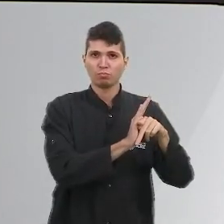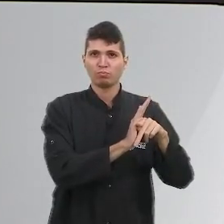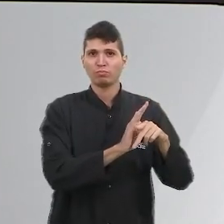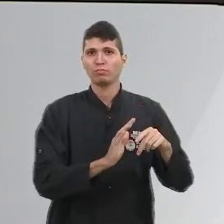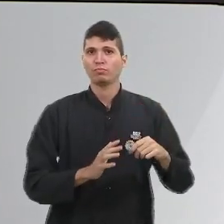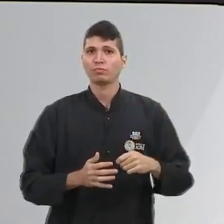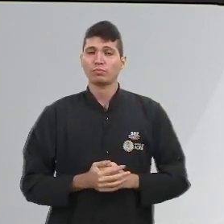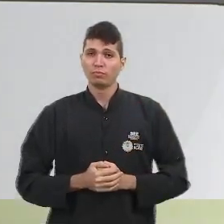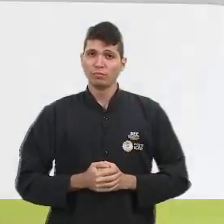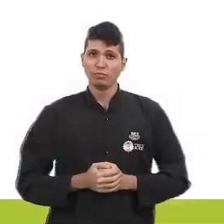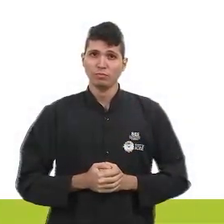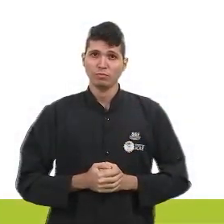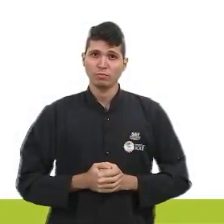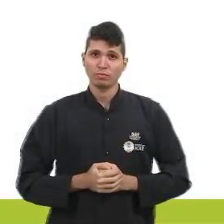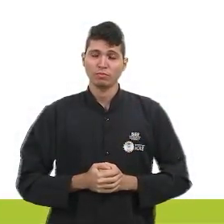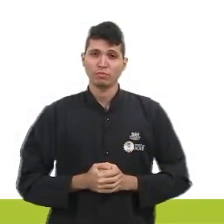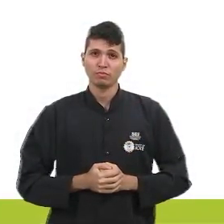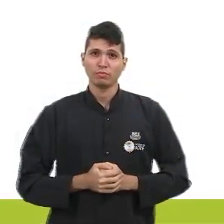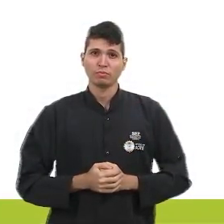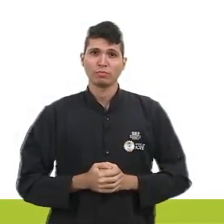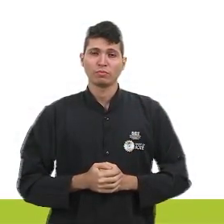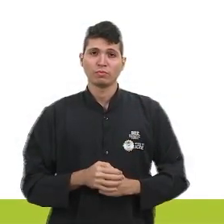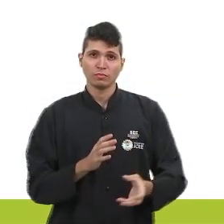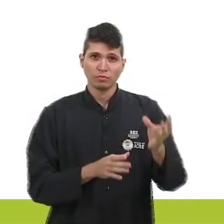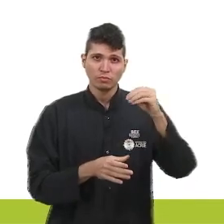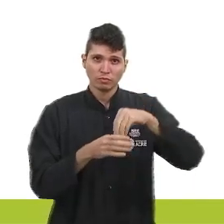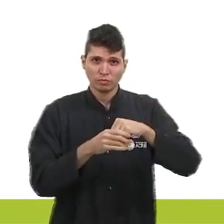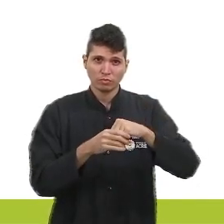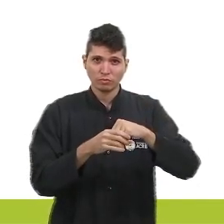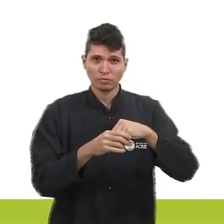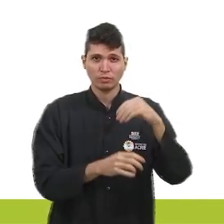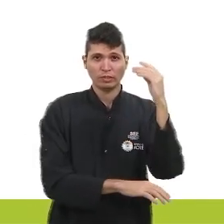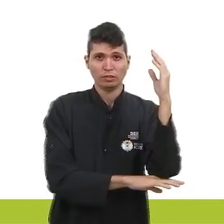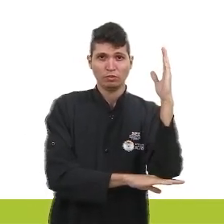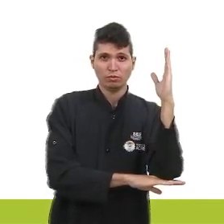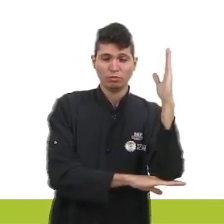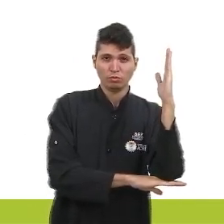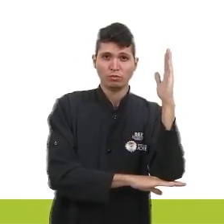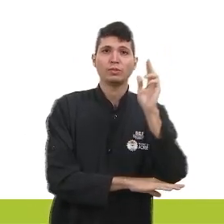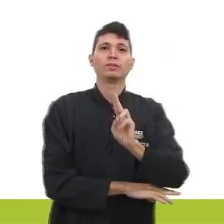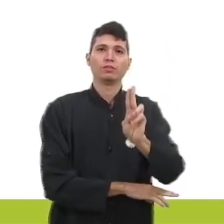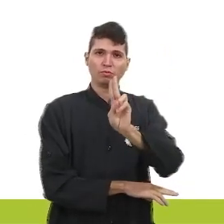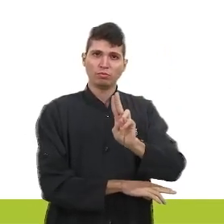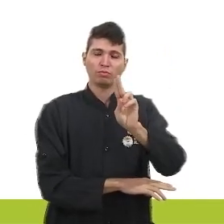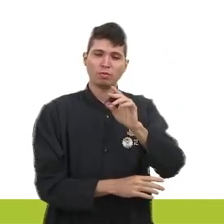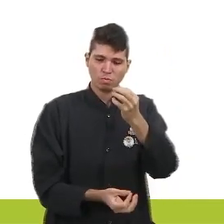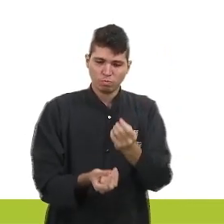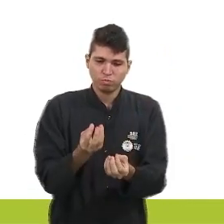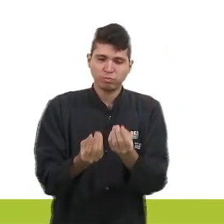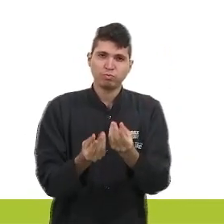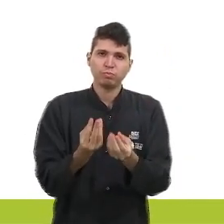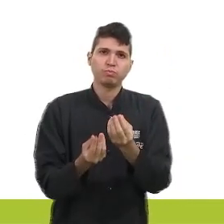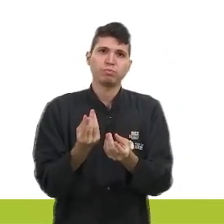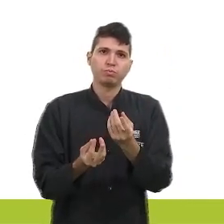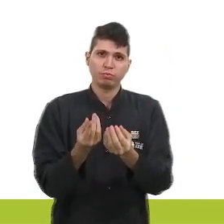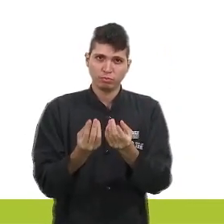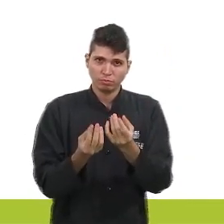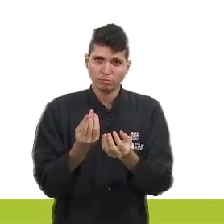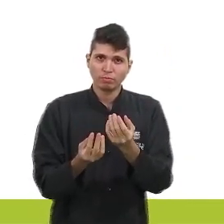carvão vegetal, ele é obtido a partir da carbonização da madeira, como eu já falei. Então, nós vamos pegar ali uma matéria